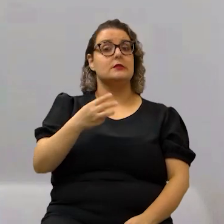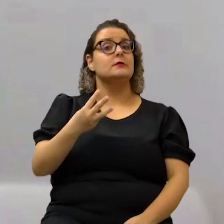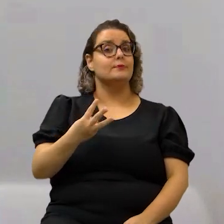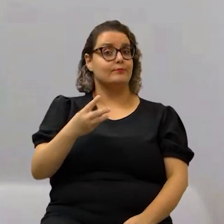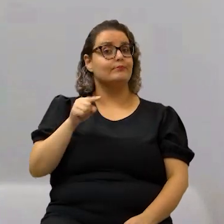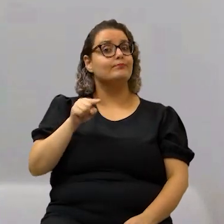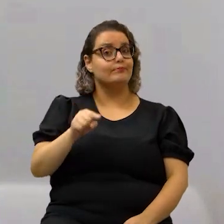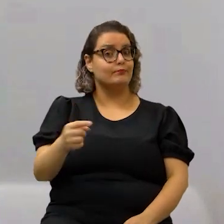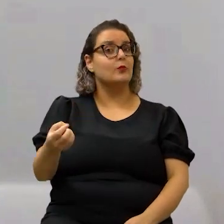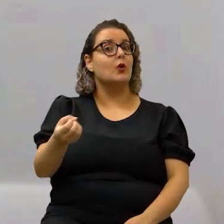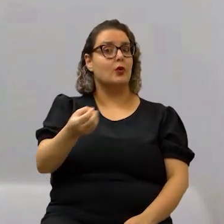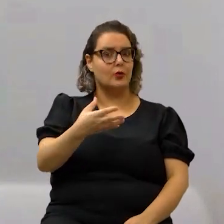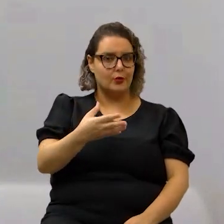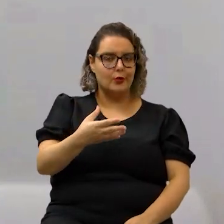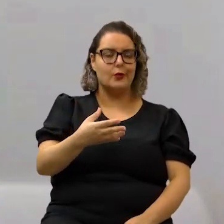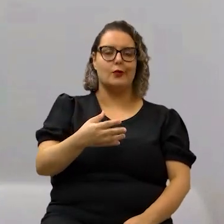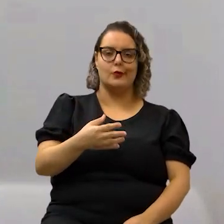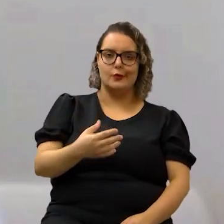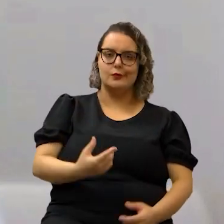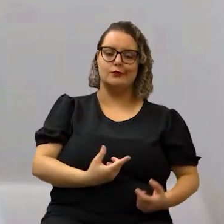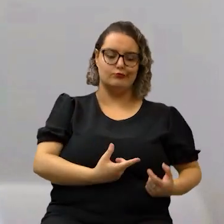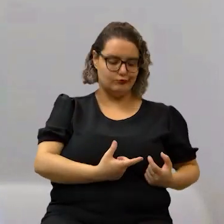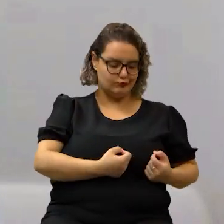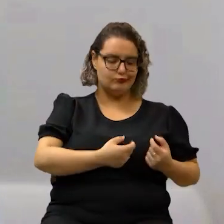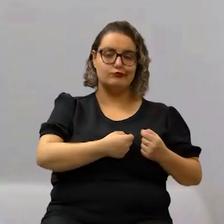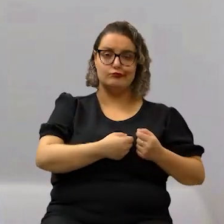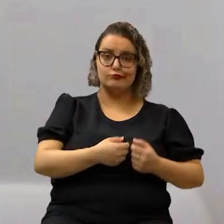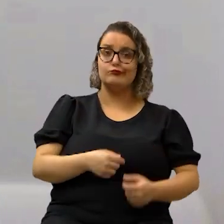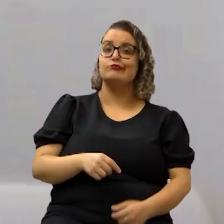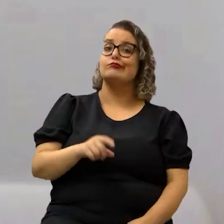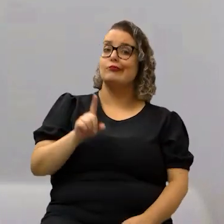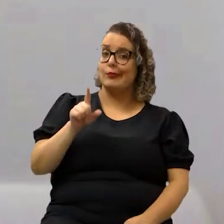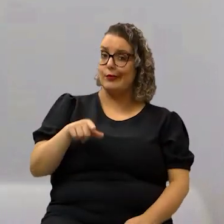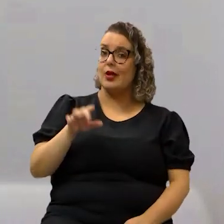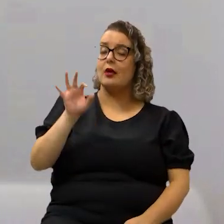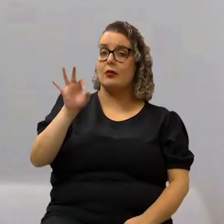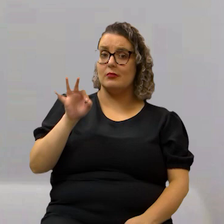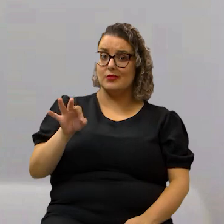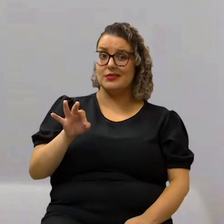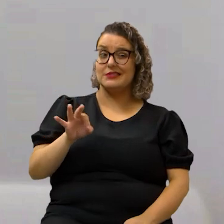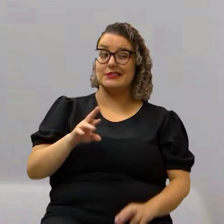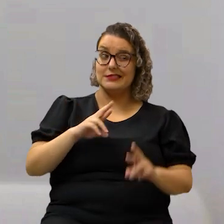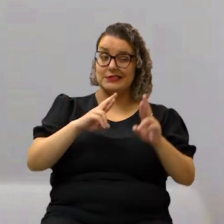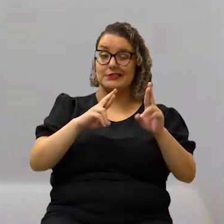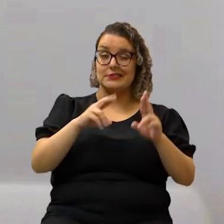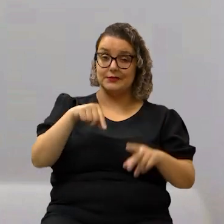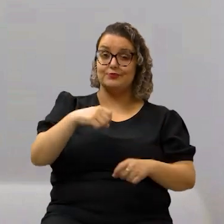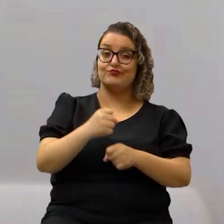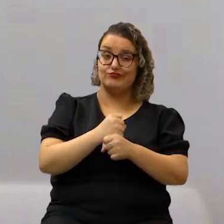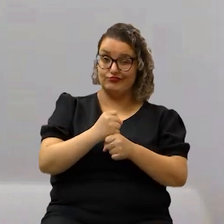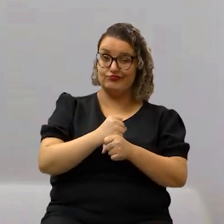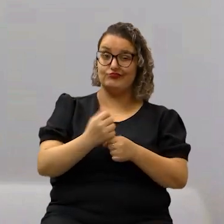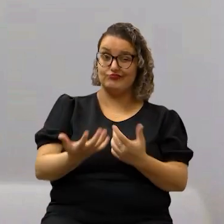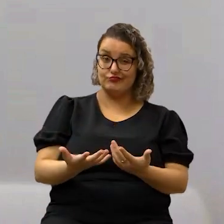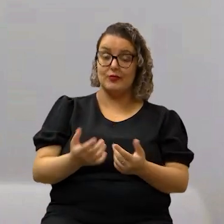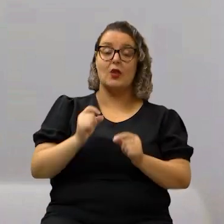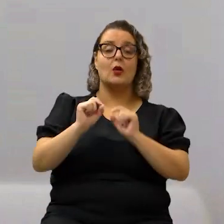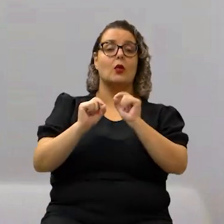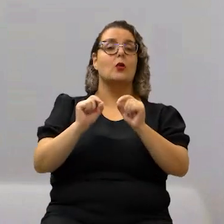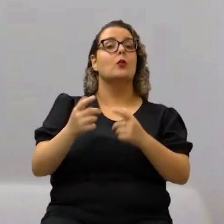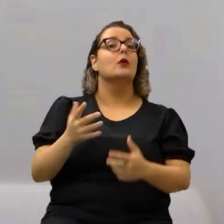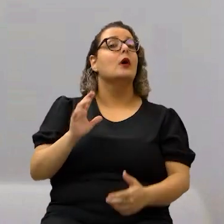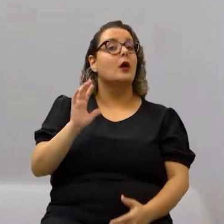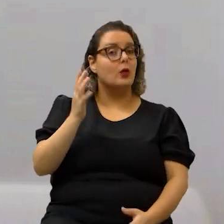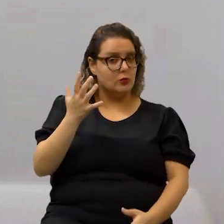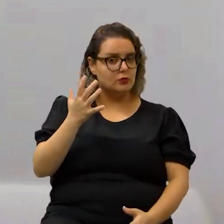Exatamente, 73 mil novos casos de câncer de mama são previstos para esse ano. Então,